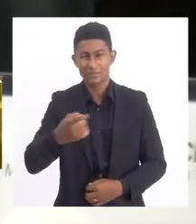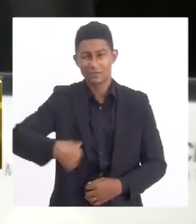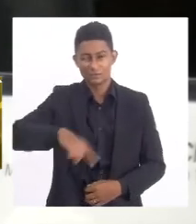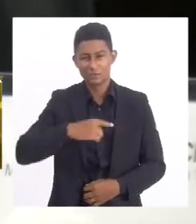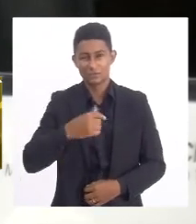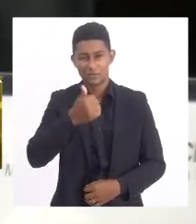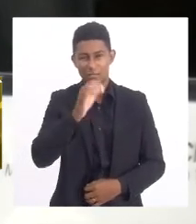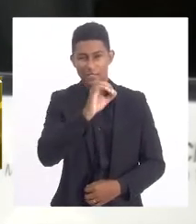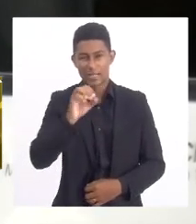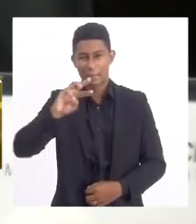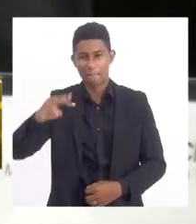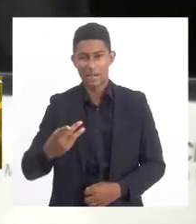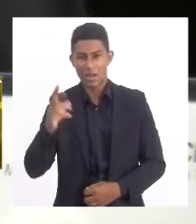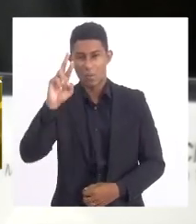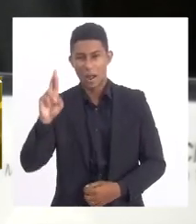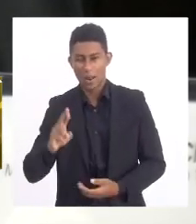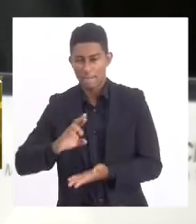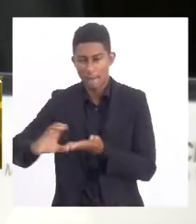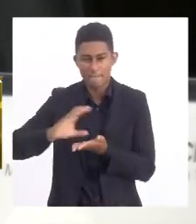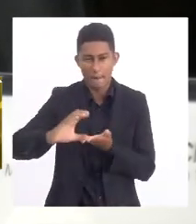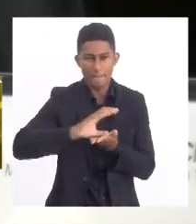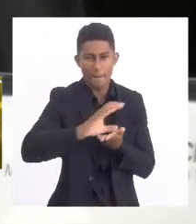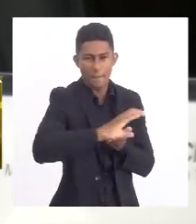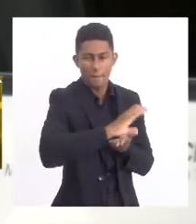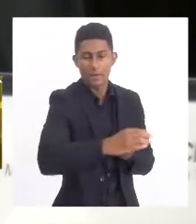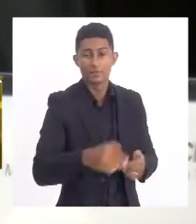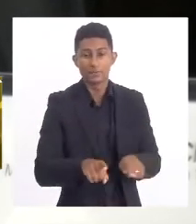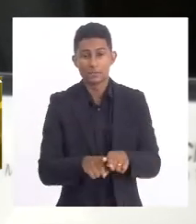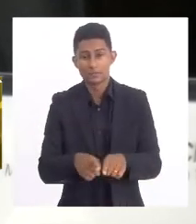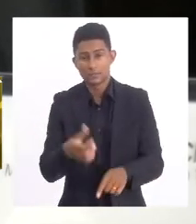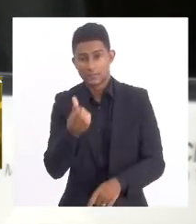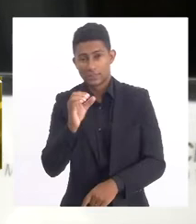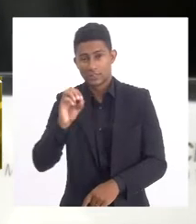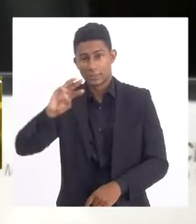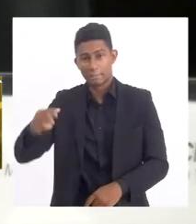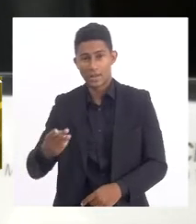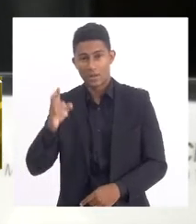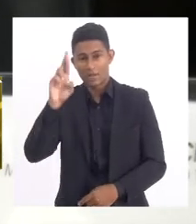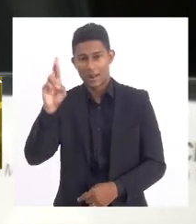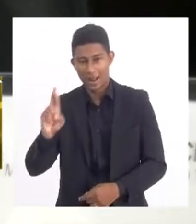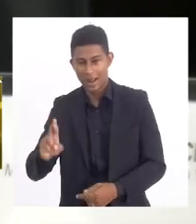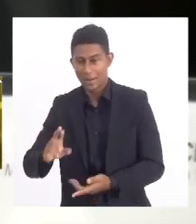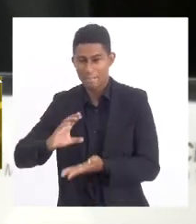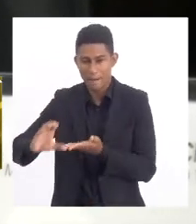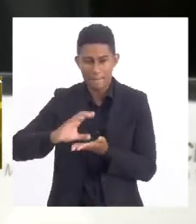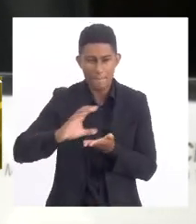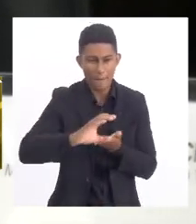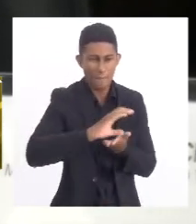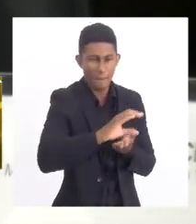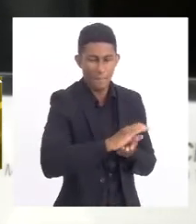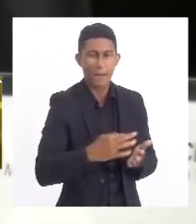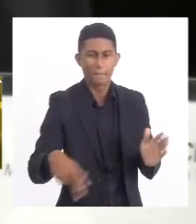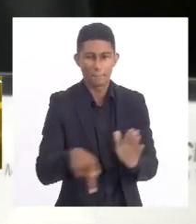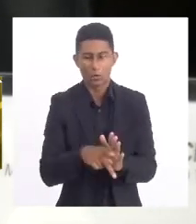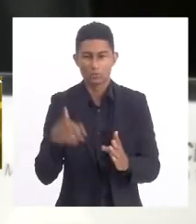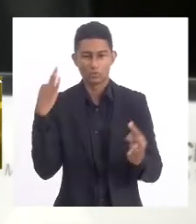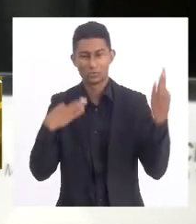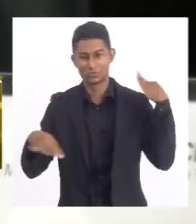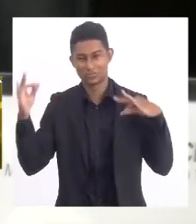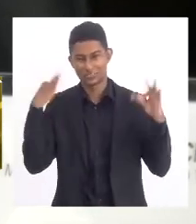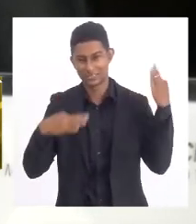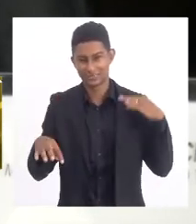e também mais de 60 milhões de reais em sinalização turística que também o demanda antiga do setor tão trabalho